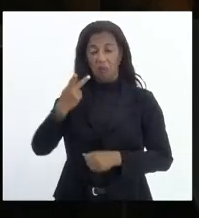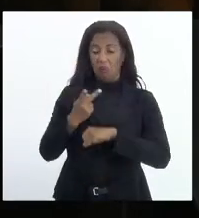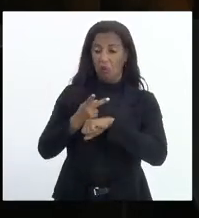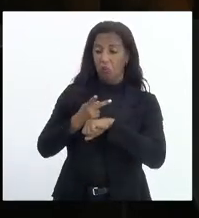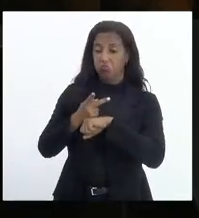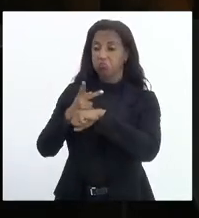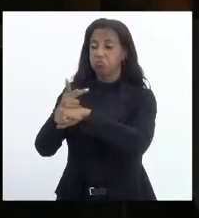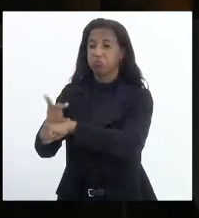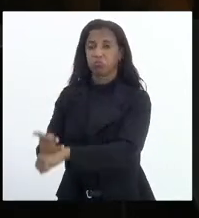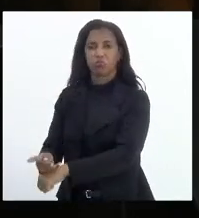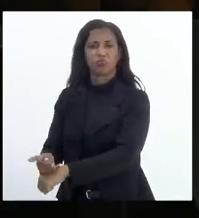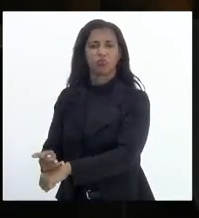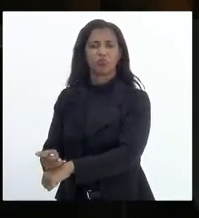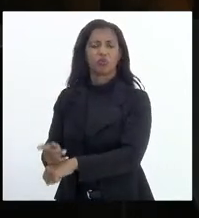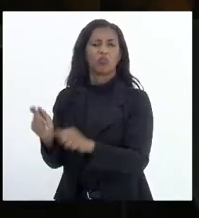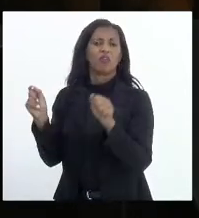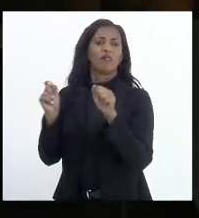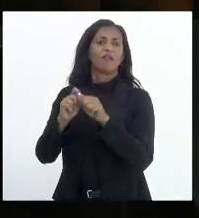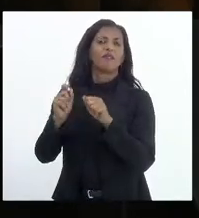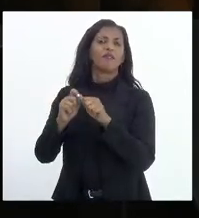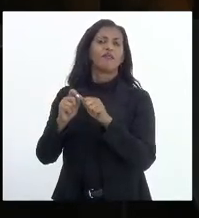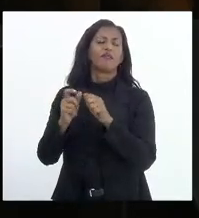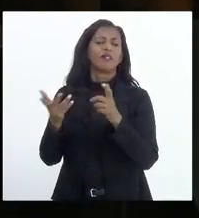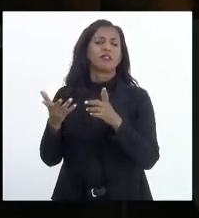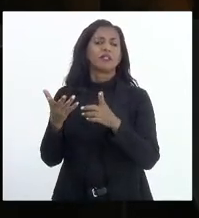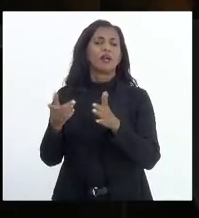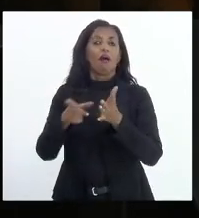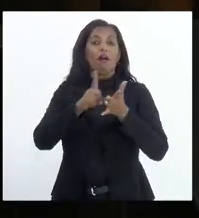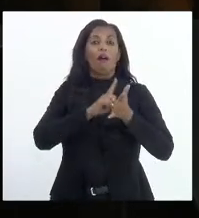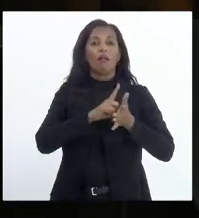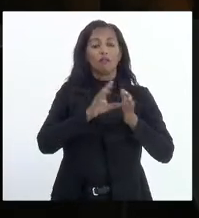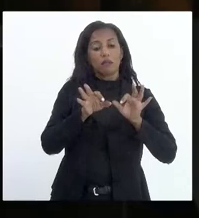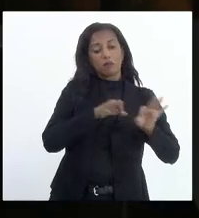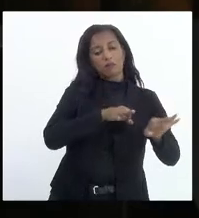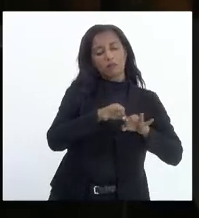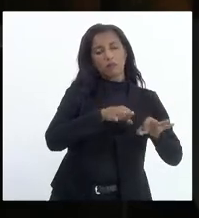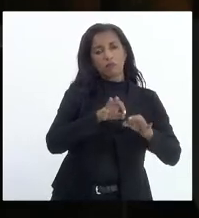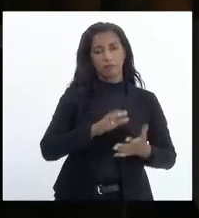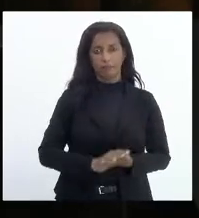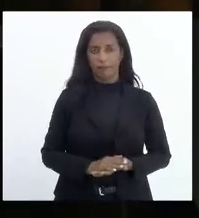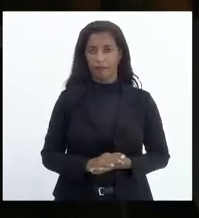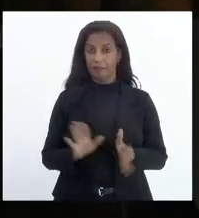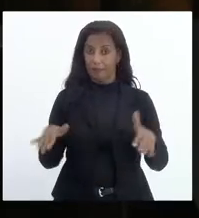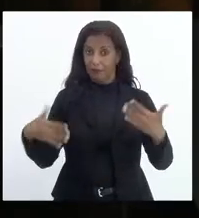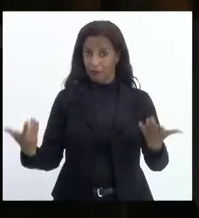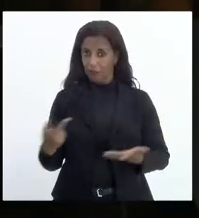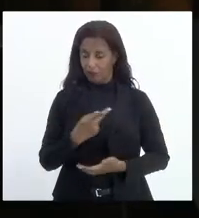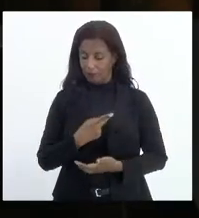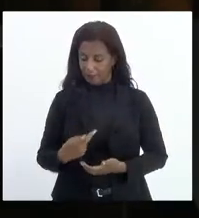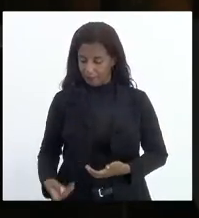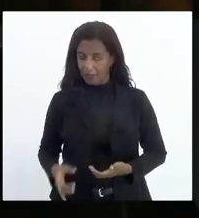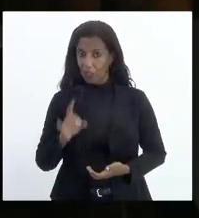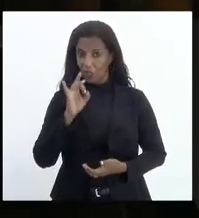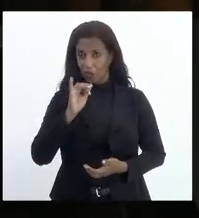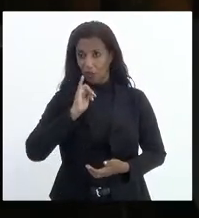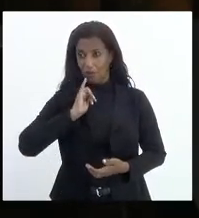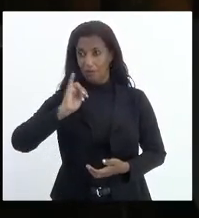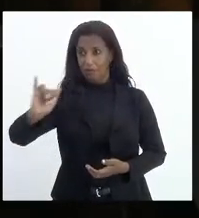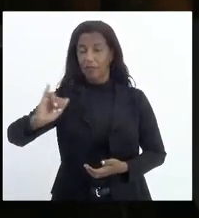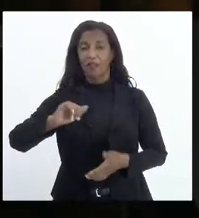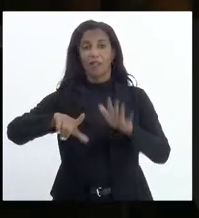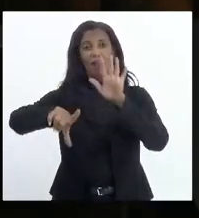procurou fazer se precaver e senhora Presidente queria só lhe dizer